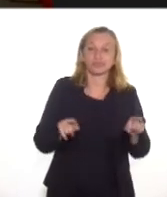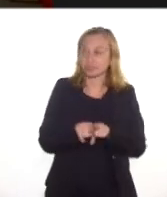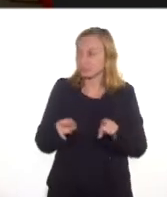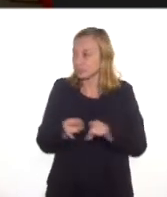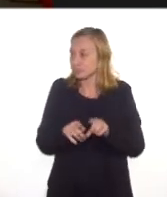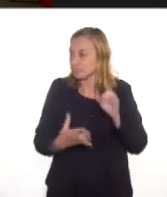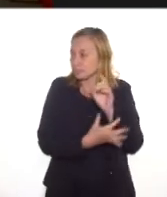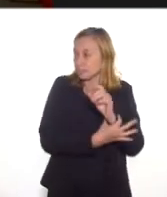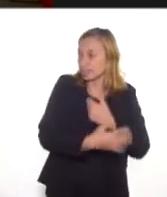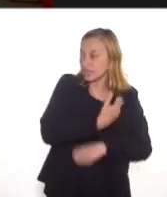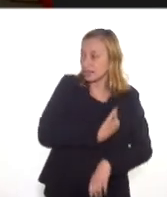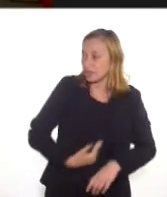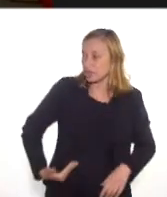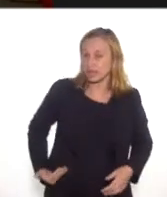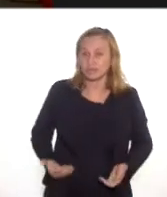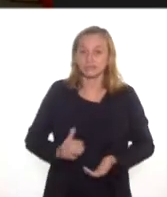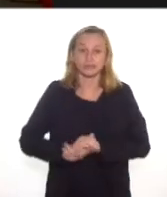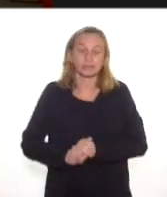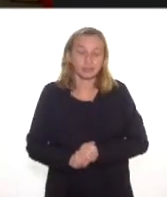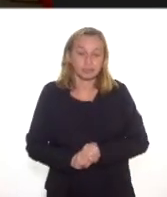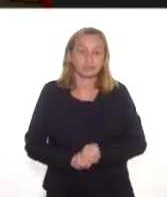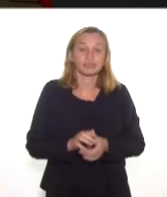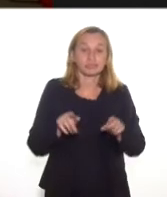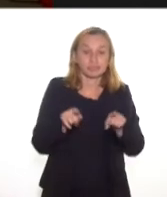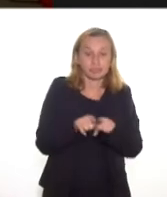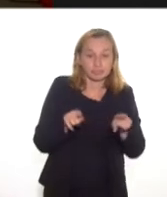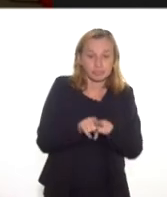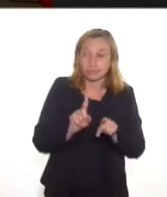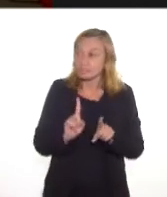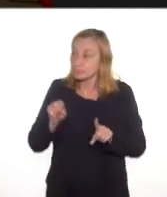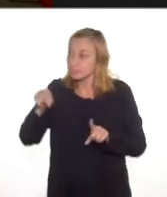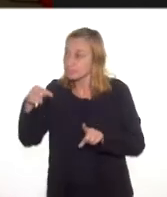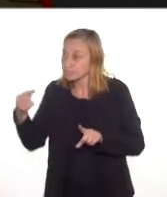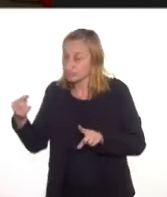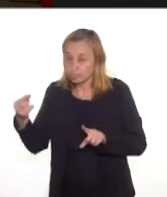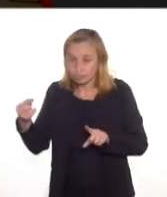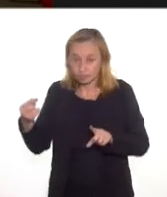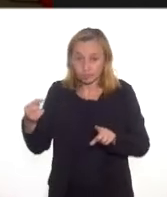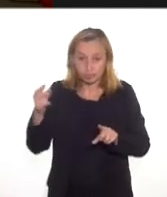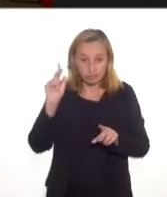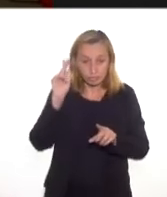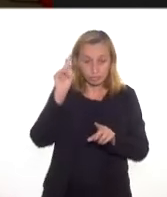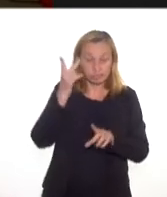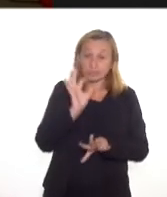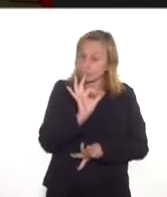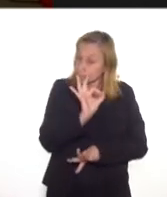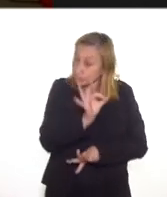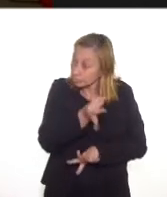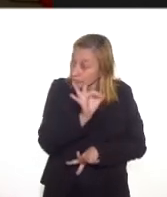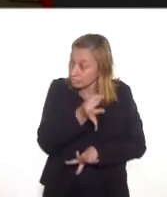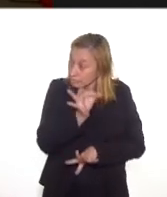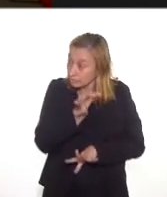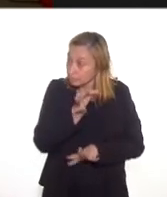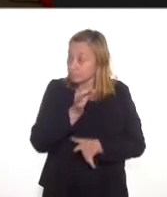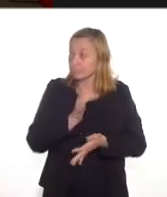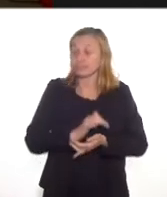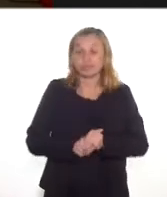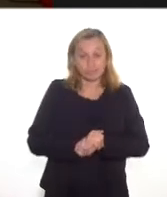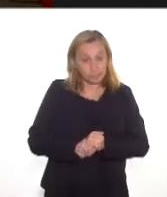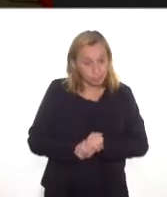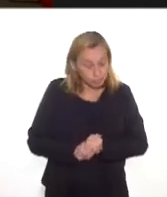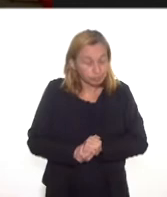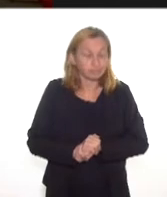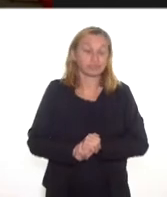pública e também estabelecer outros marcos legais, inclusive, para que